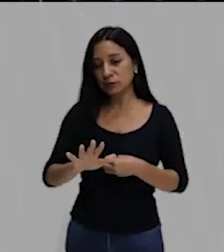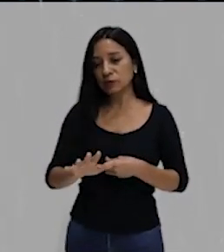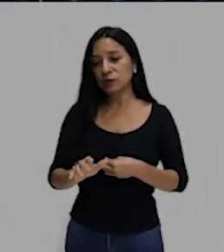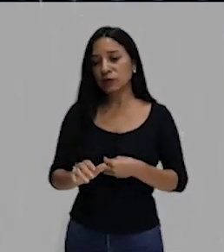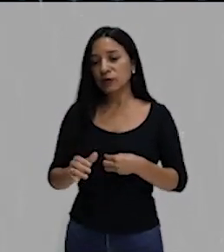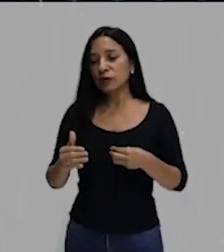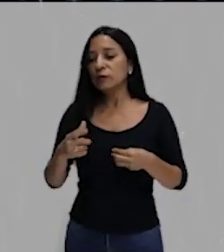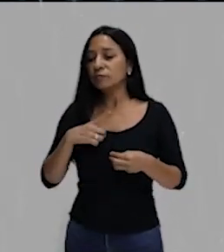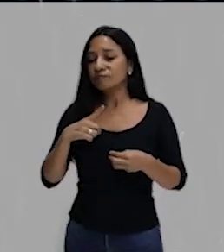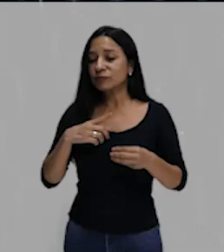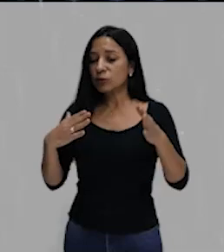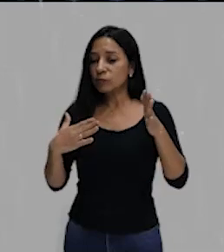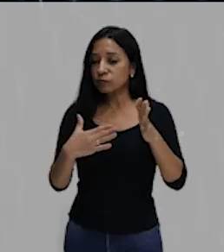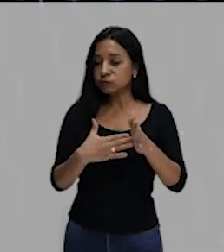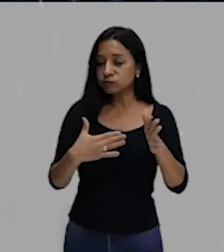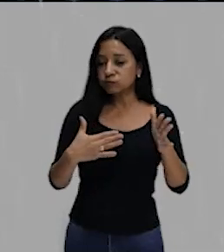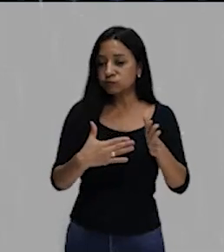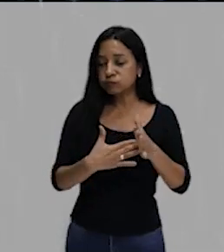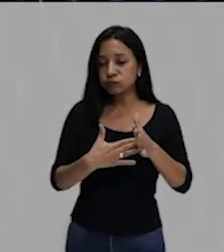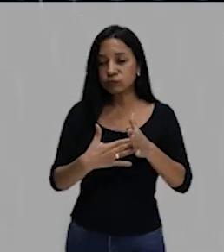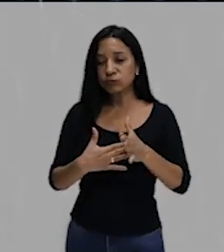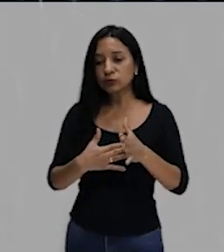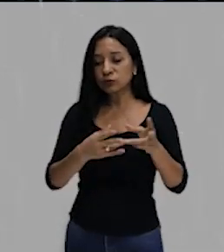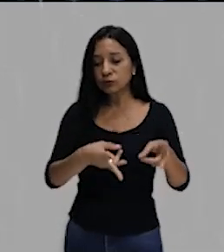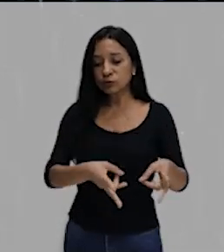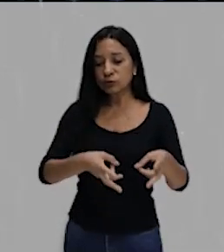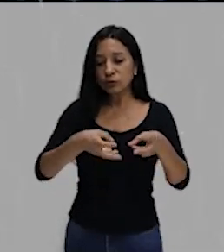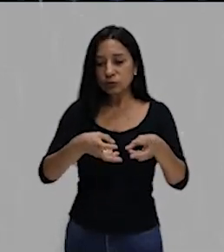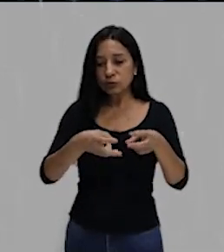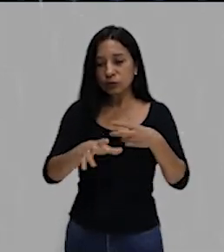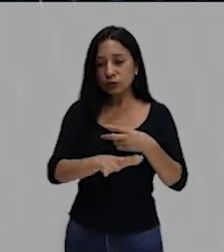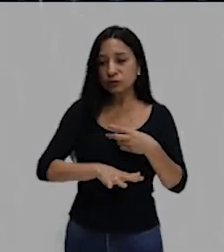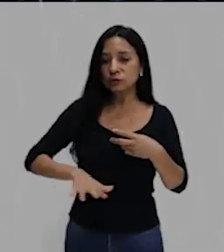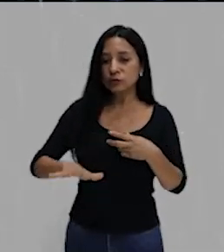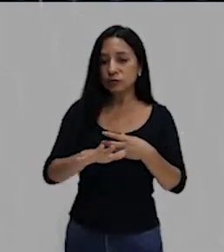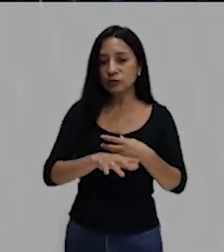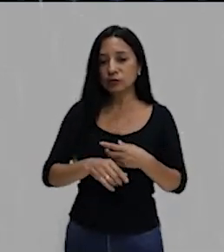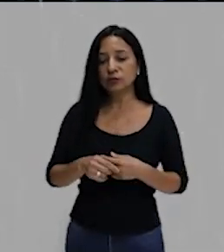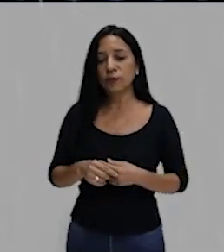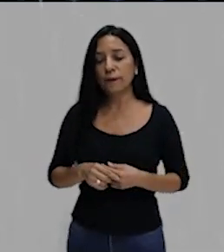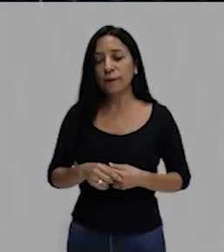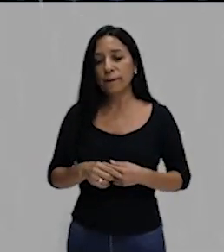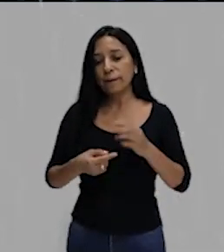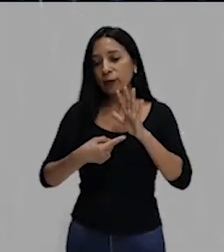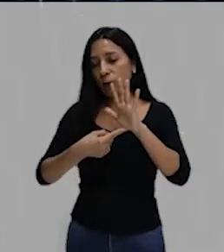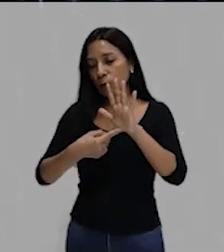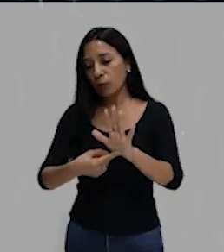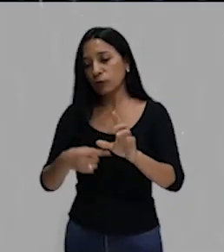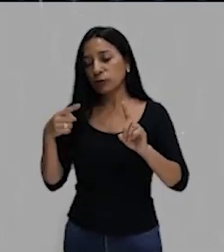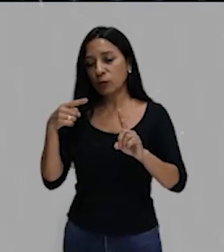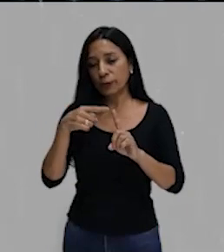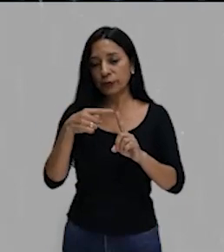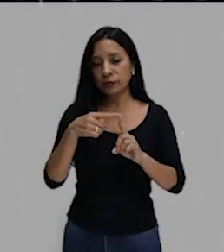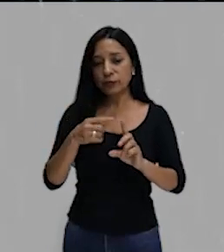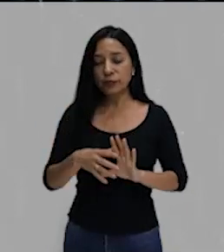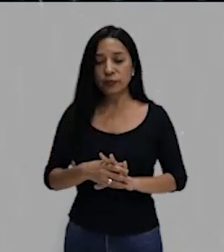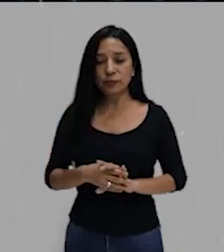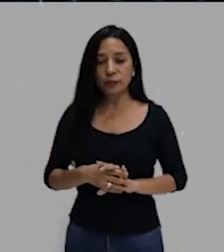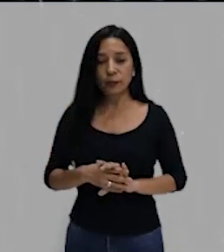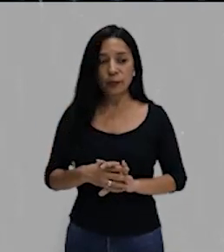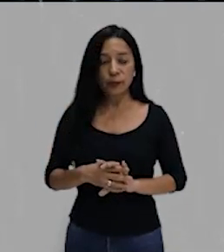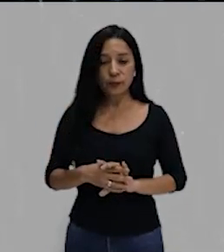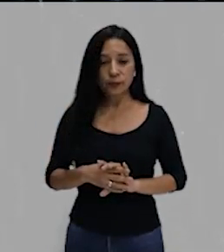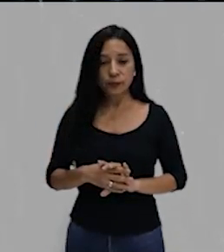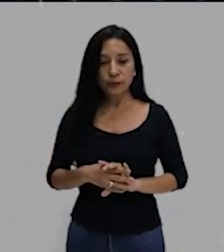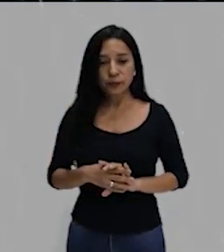de exploração do ambiente. É isso que esse princípio está trazendo. Tá? Permanecer nos